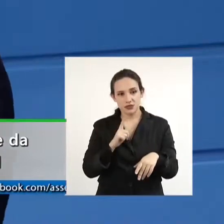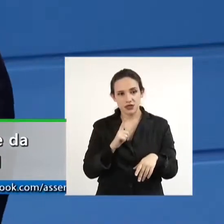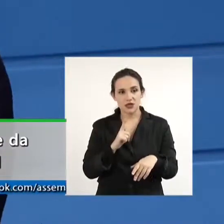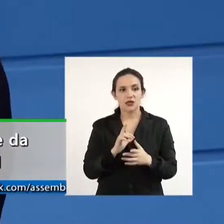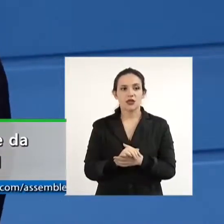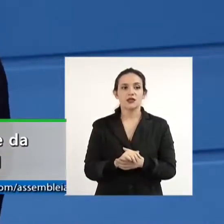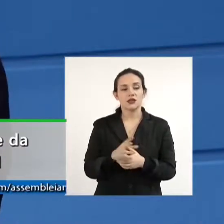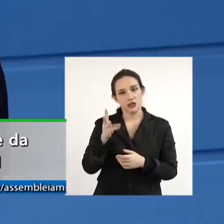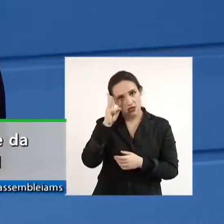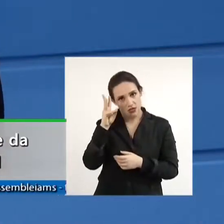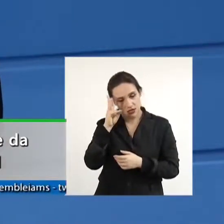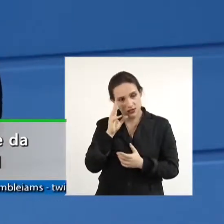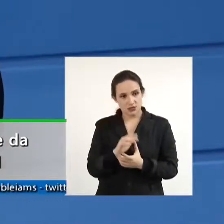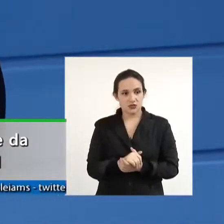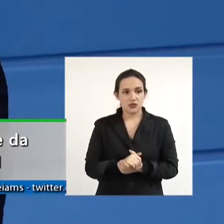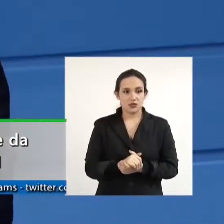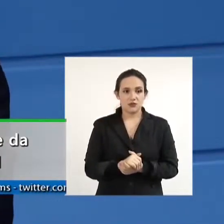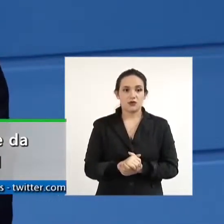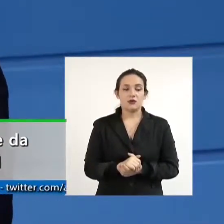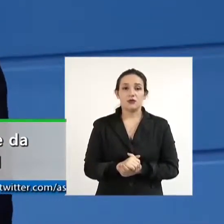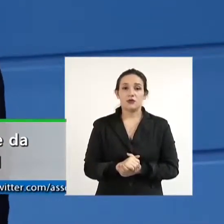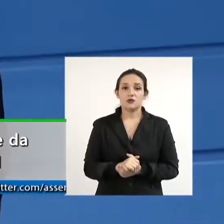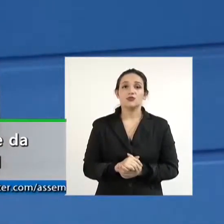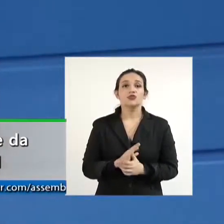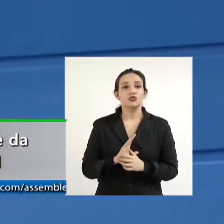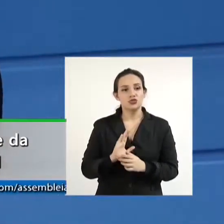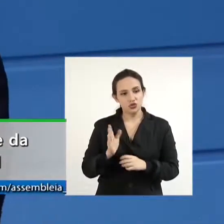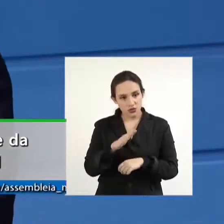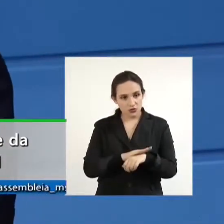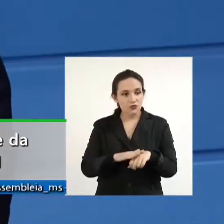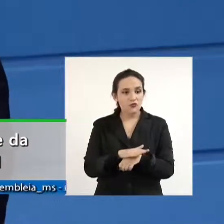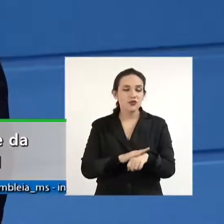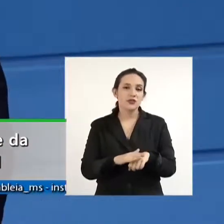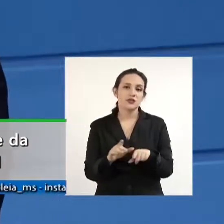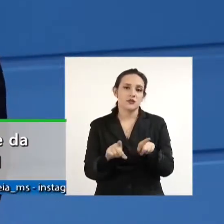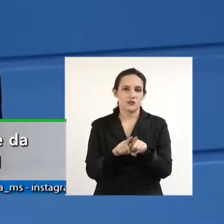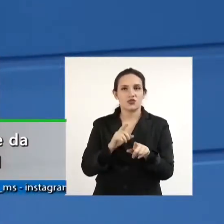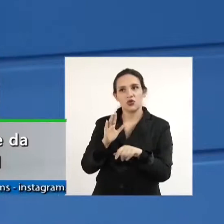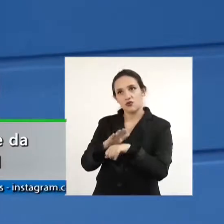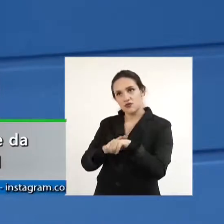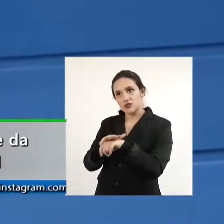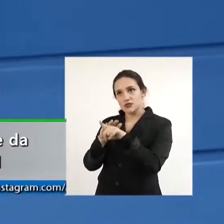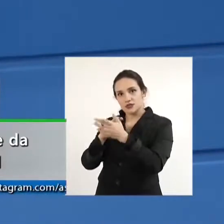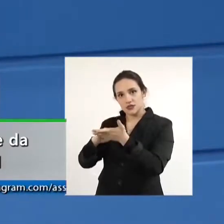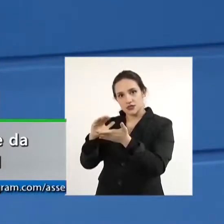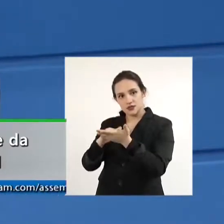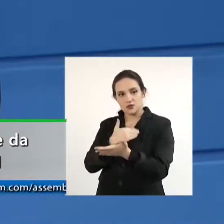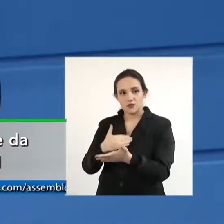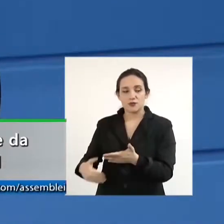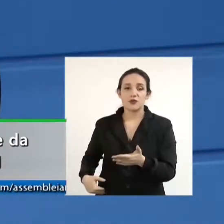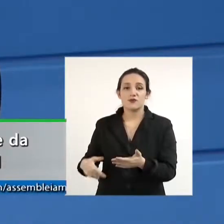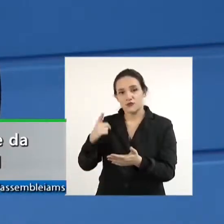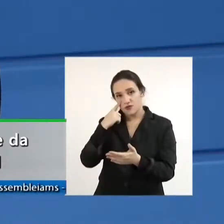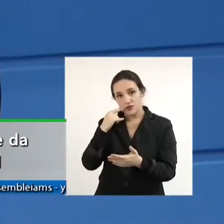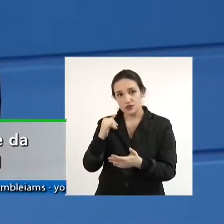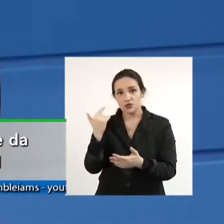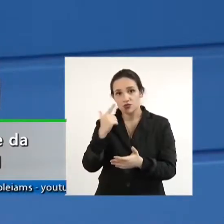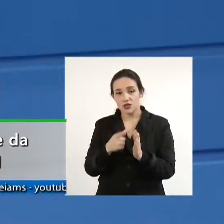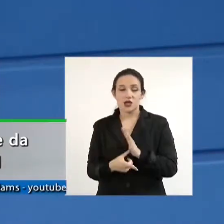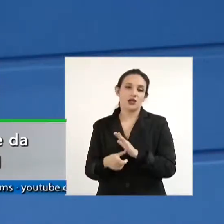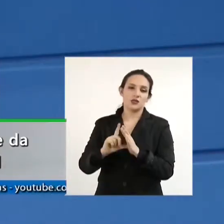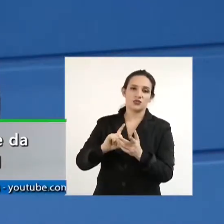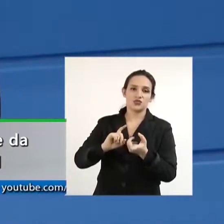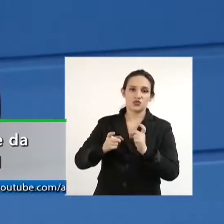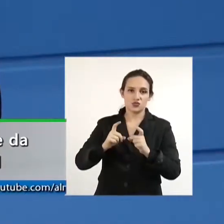esse problema, e eu tenho feito gestões junto à Secretaria de Governo para ver se a gente adianta a discussão